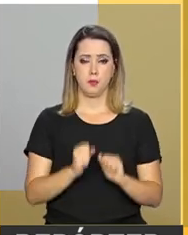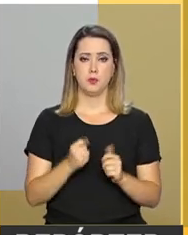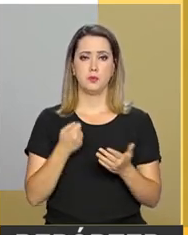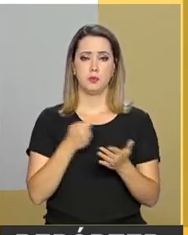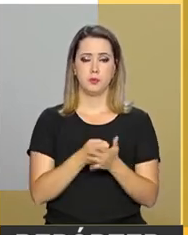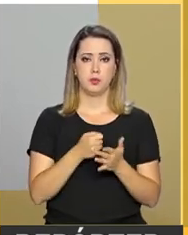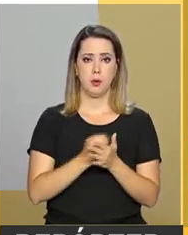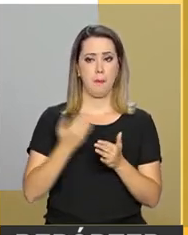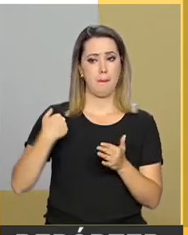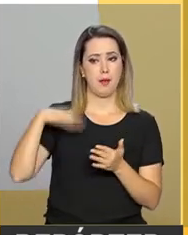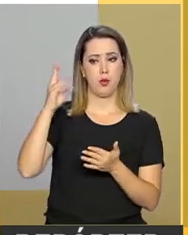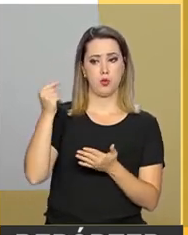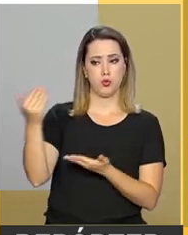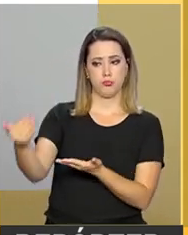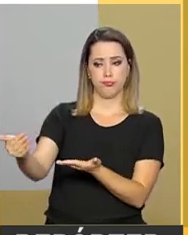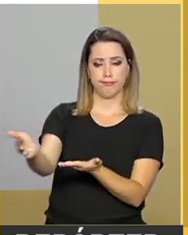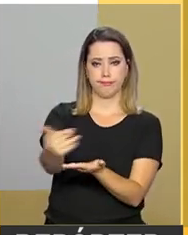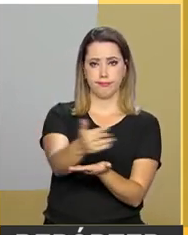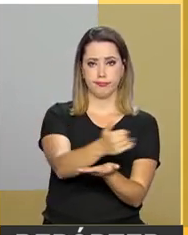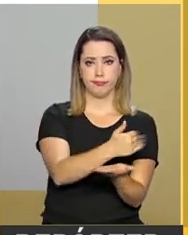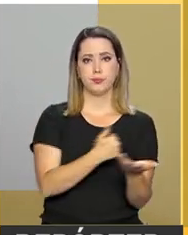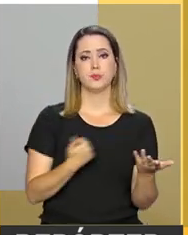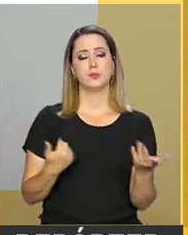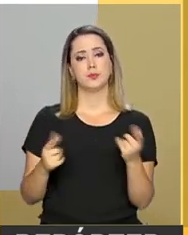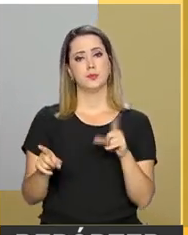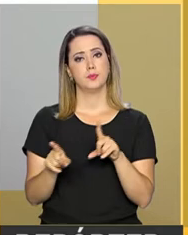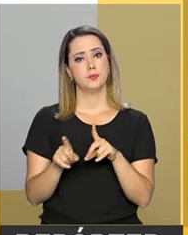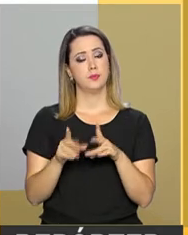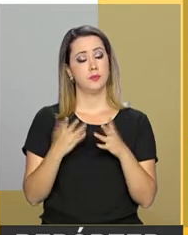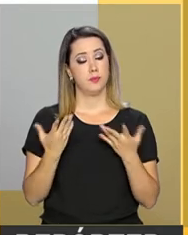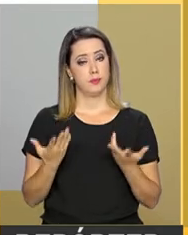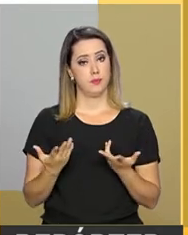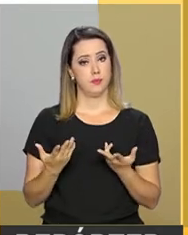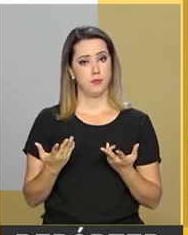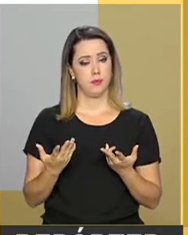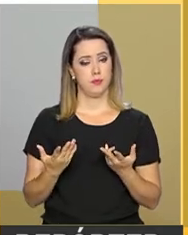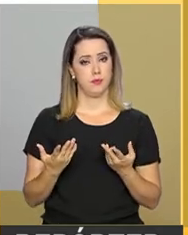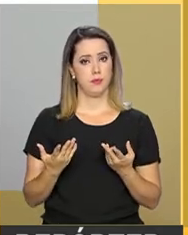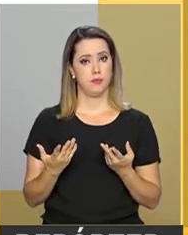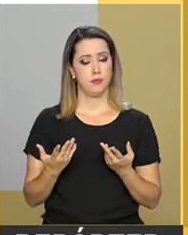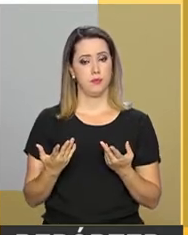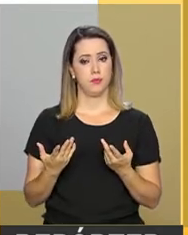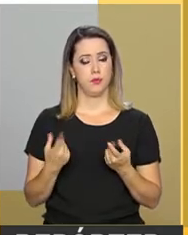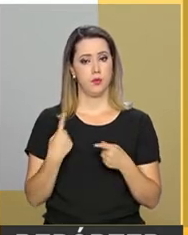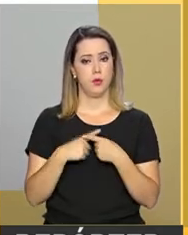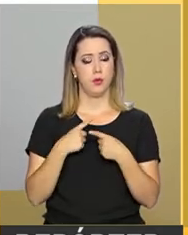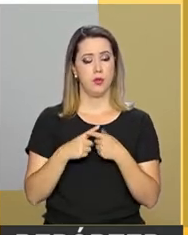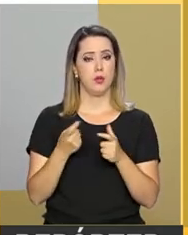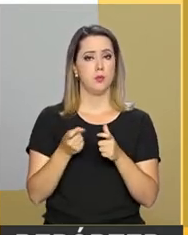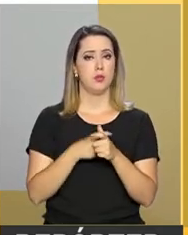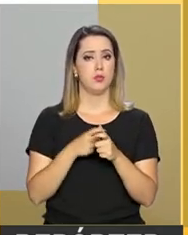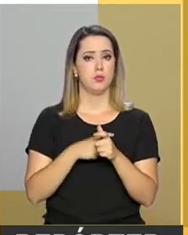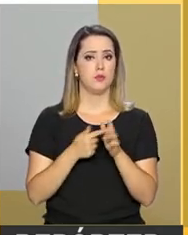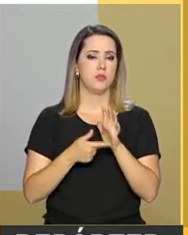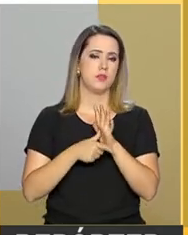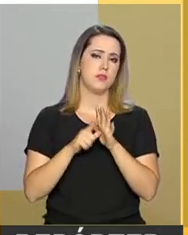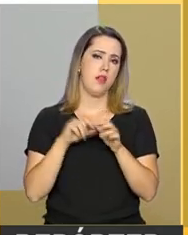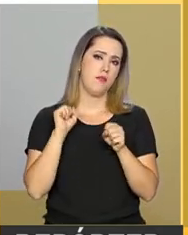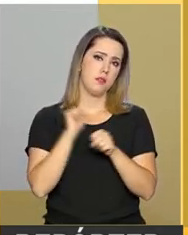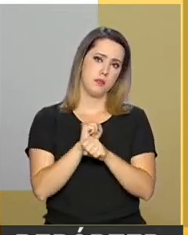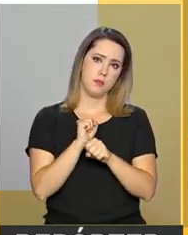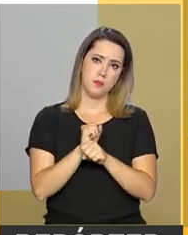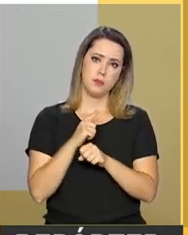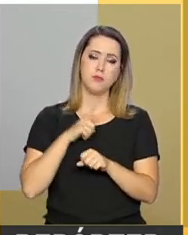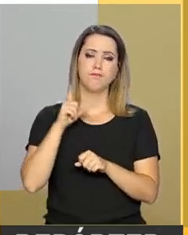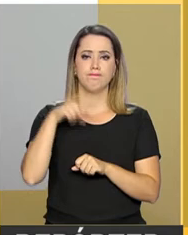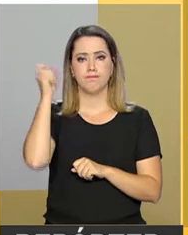você aumenta a arrecadação a curto e médio prazo, em termos práticos. porque são dívidas que estavam lá e que seriam de